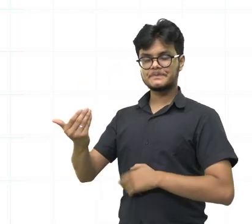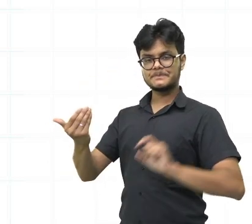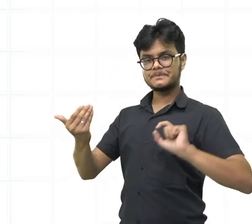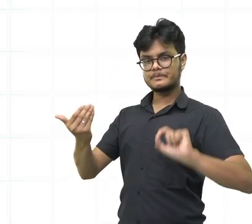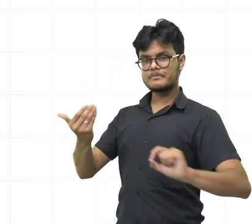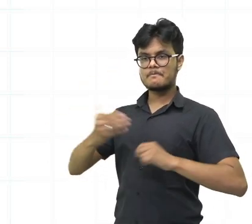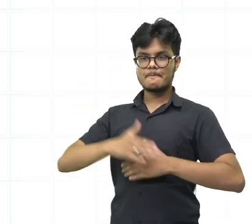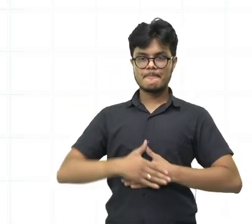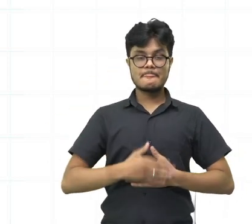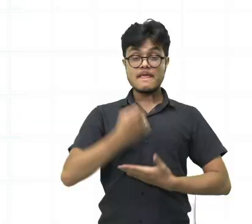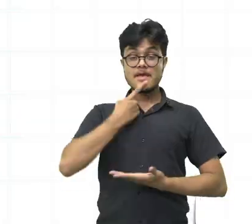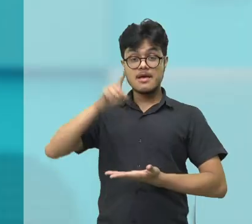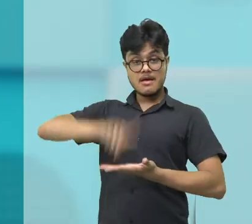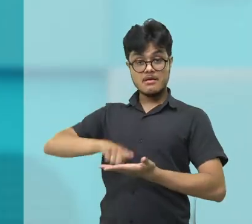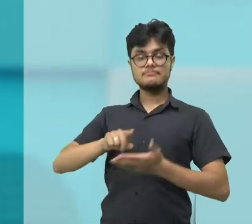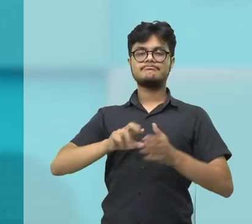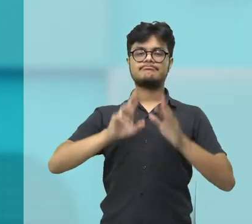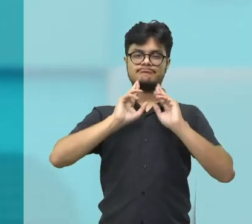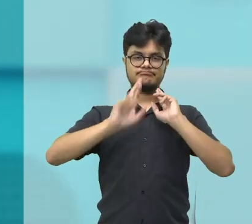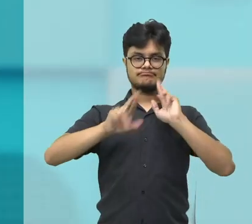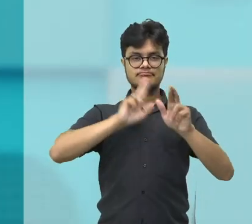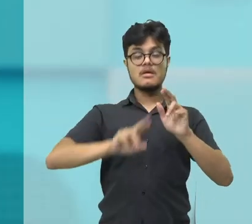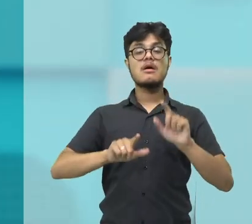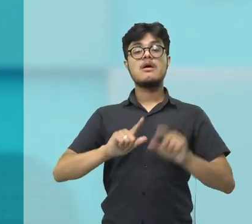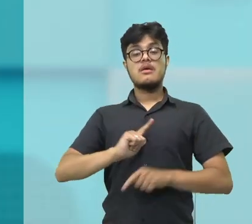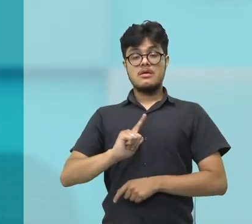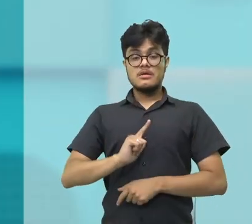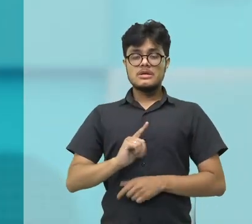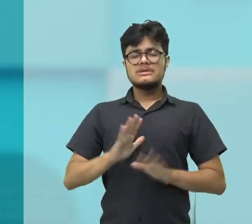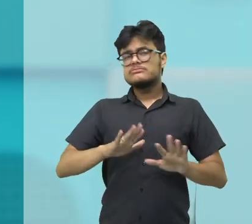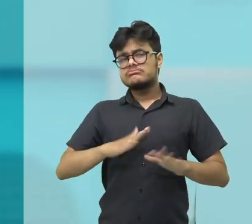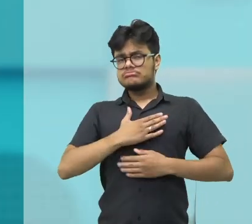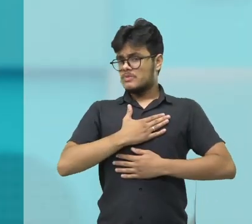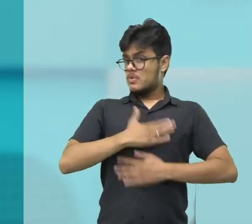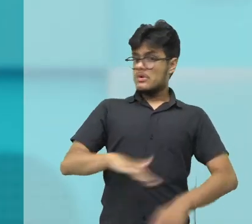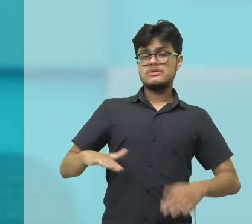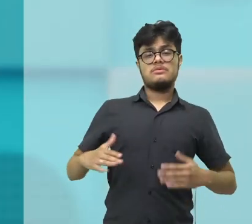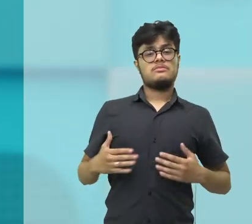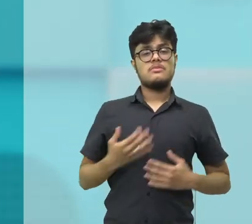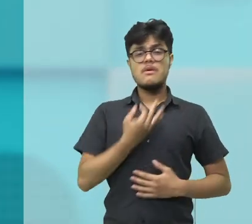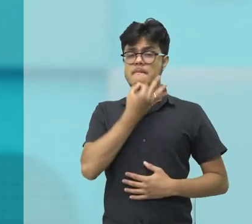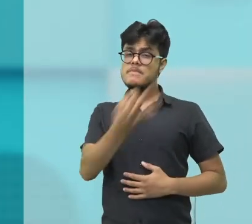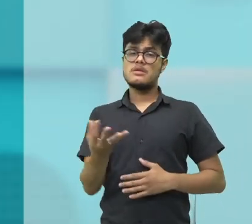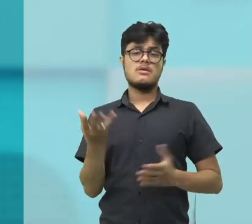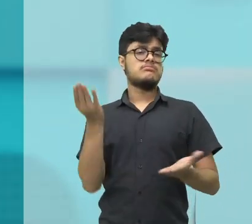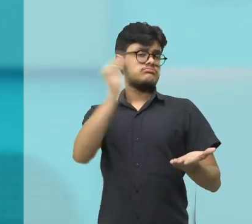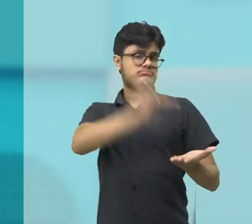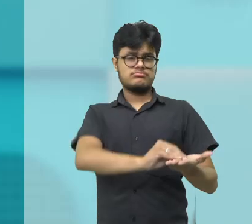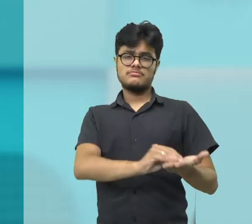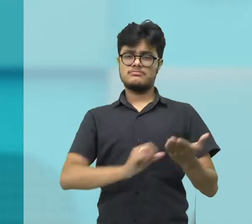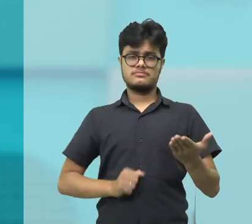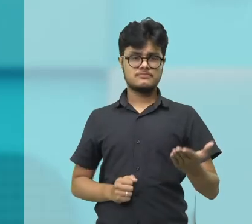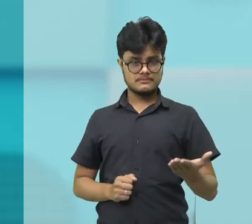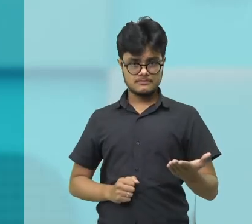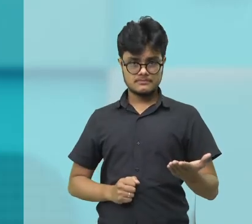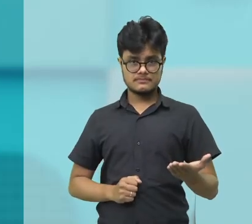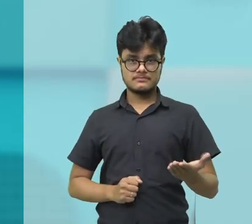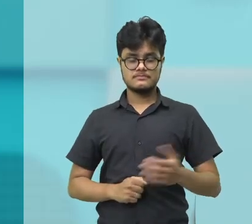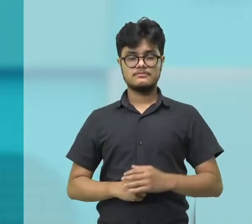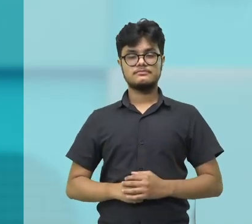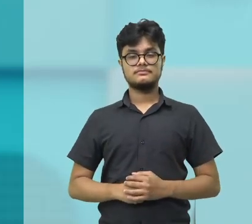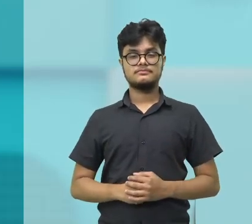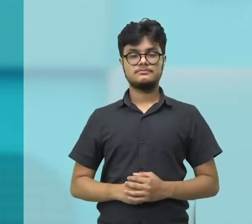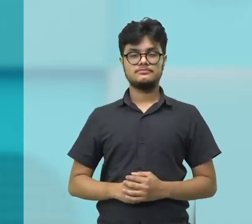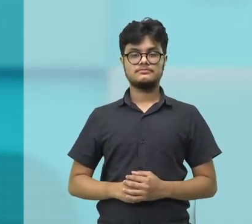que a carta de reclamação vem ali para mostrar uma insatisfação, né? Uma insatisfação, e como lá mesmo